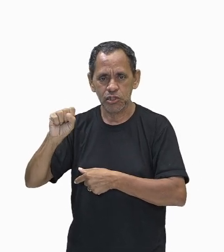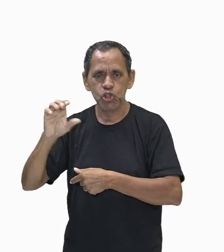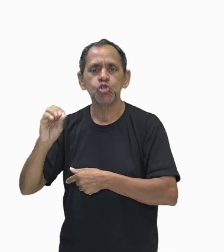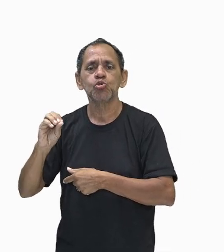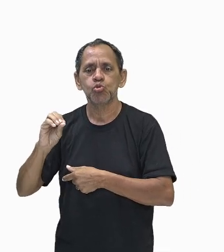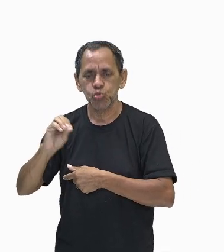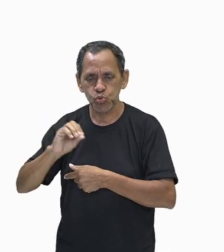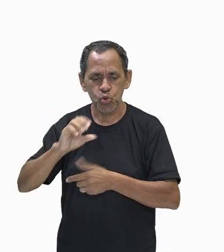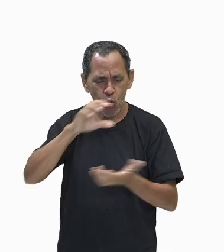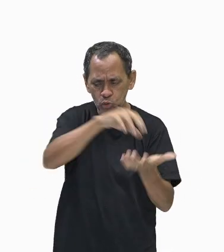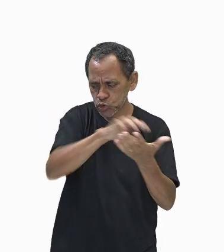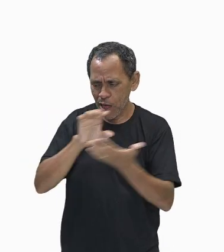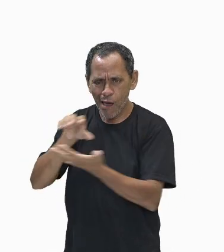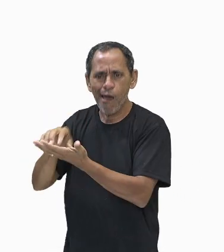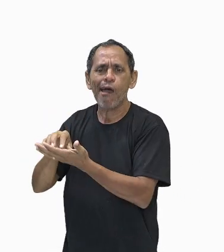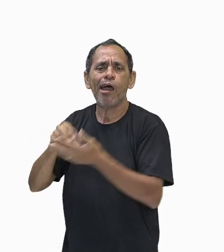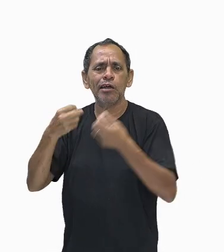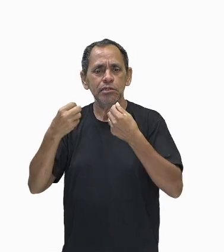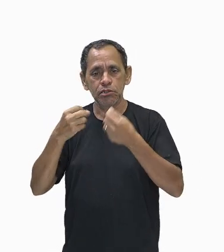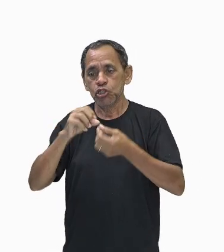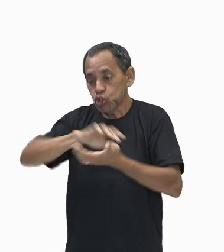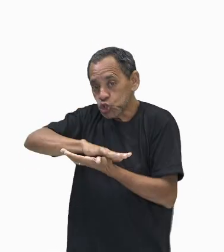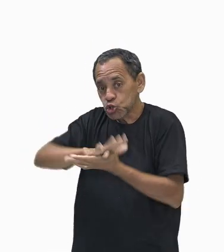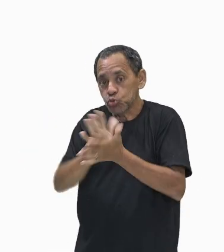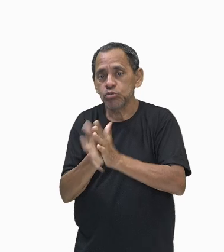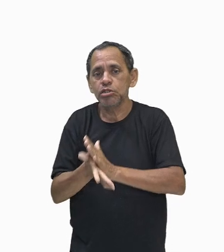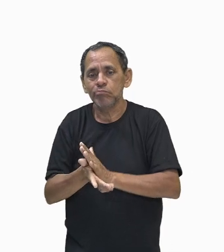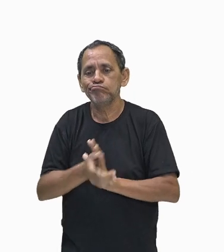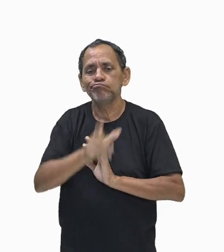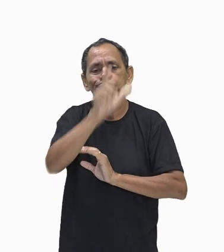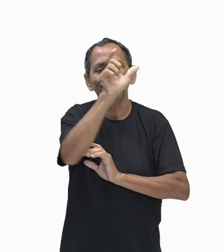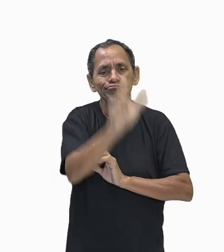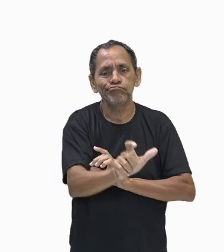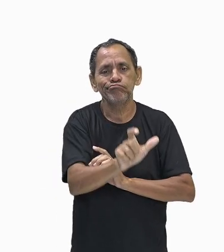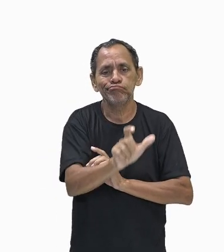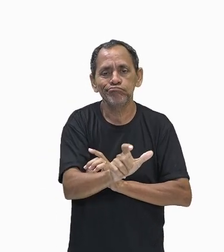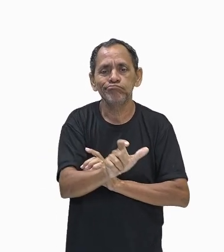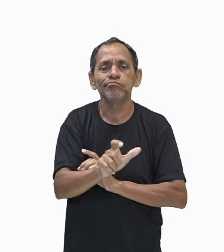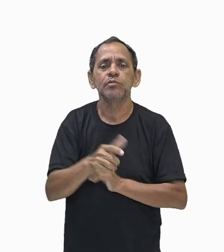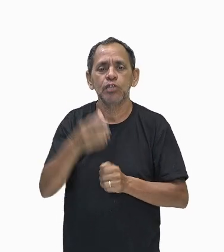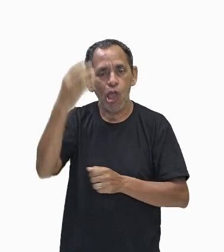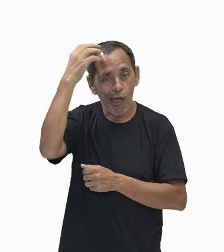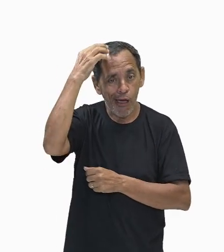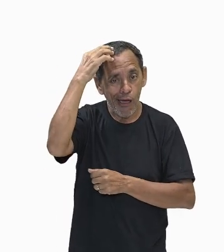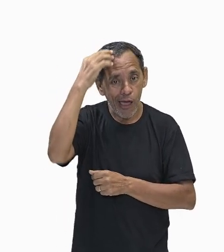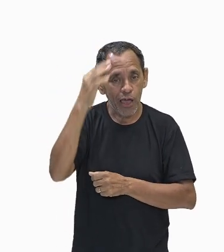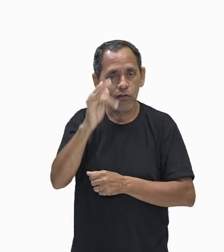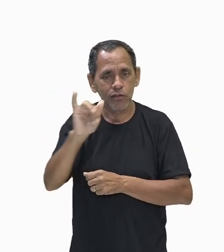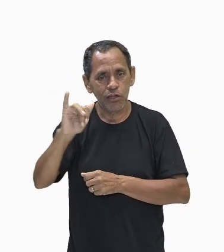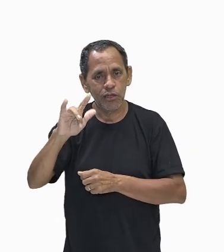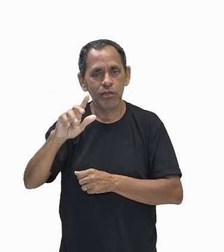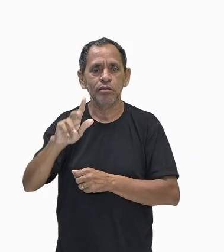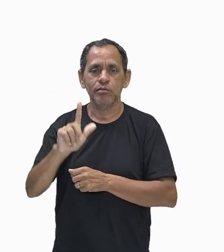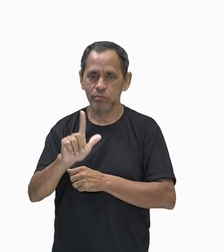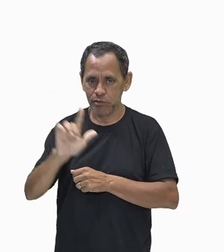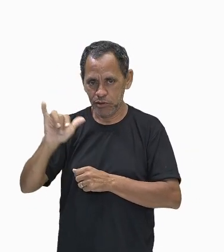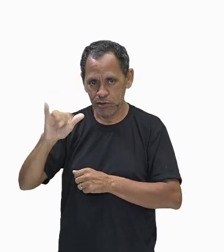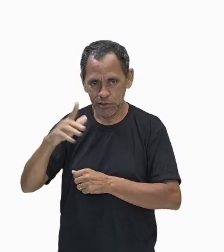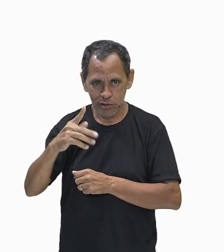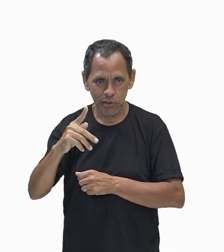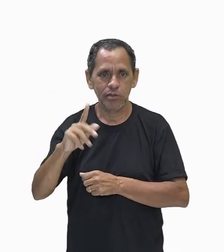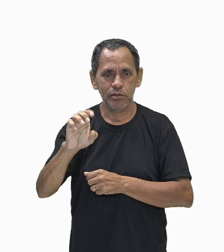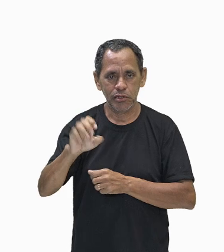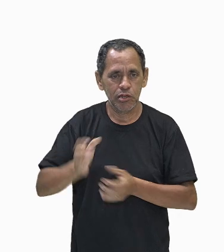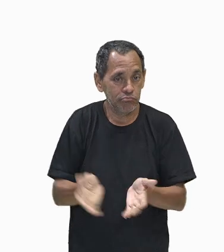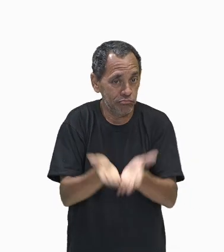pela guerra. O rei Filipe II da Macedônia estimulou a rivalidade entre as cidades-estados, ao mesmo tempo